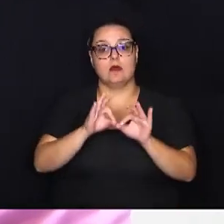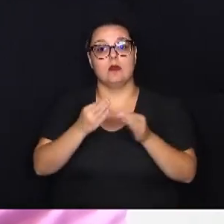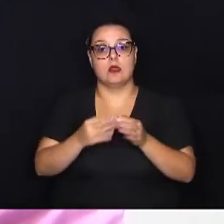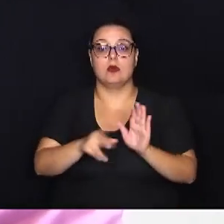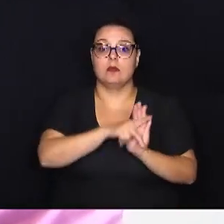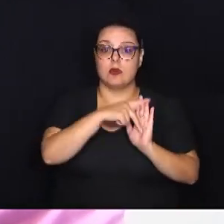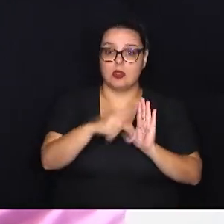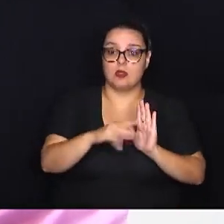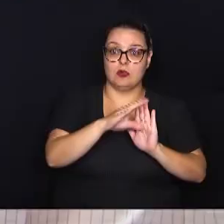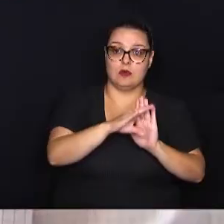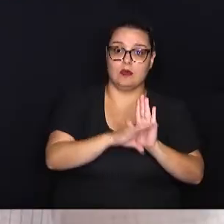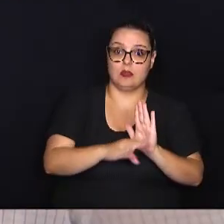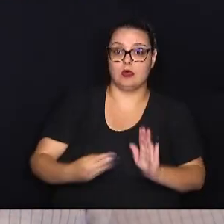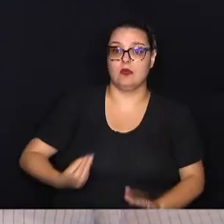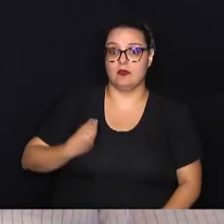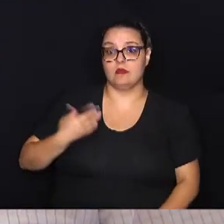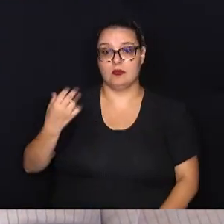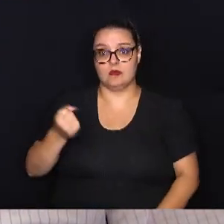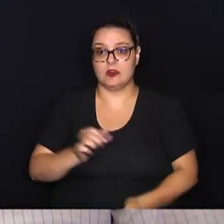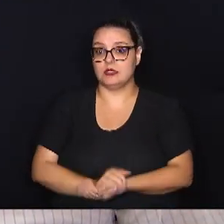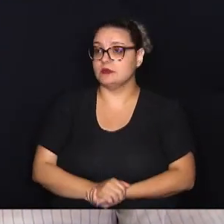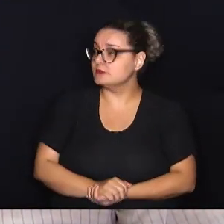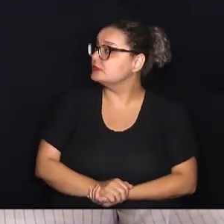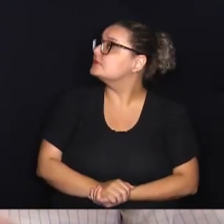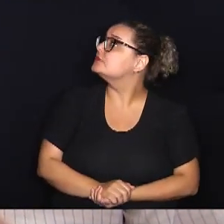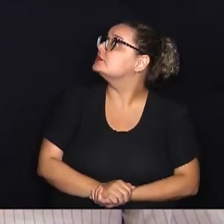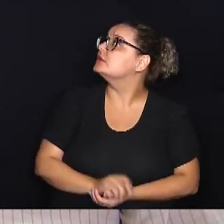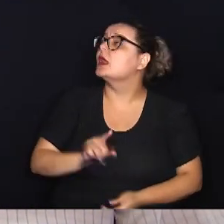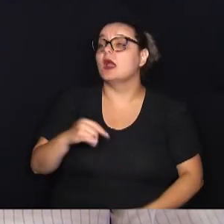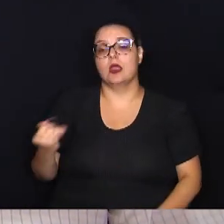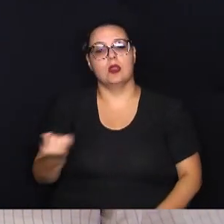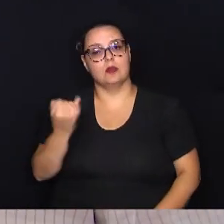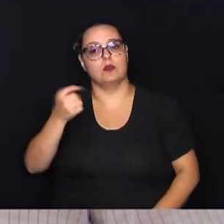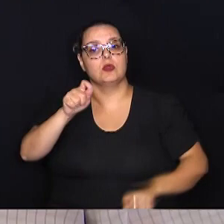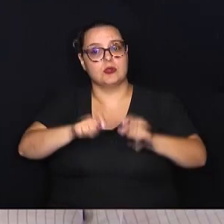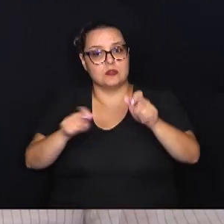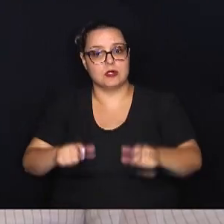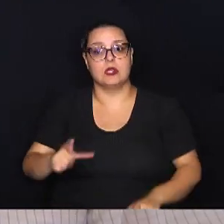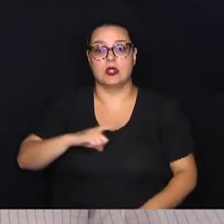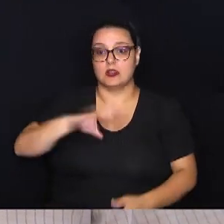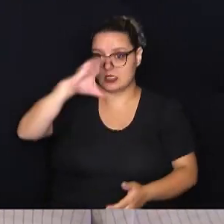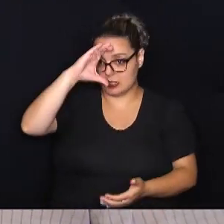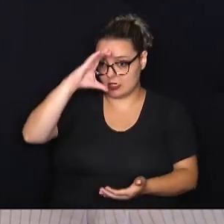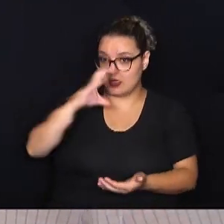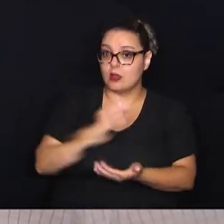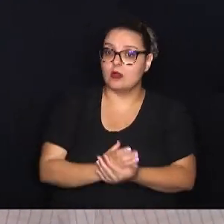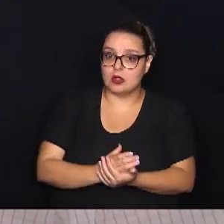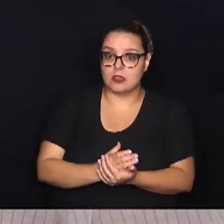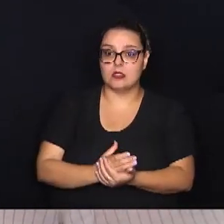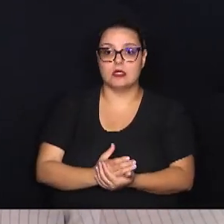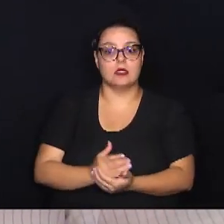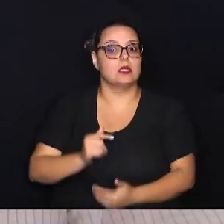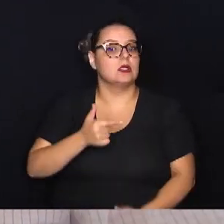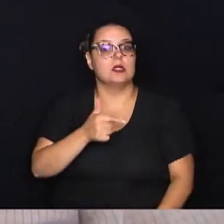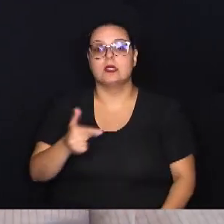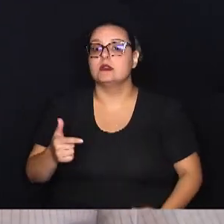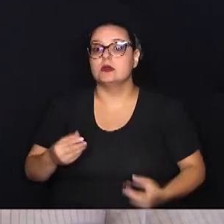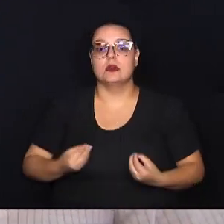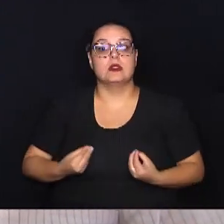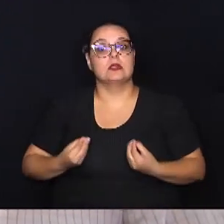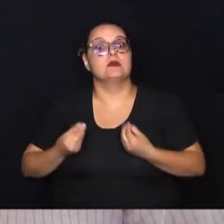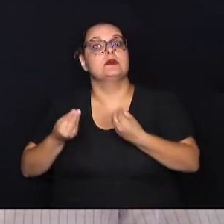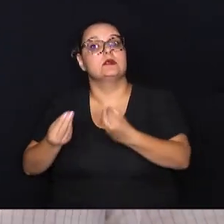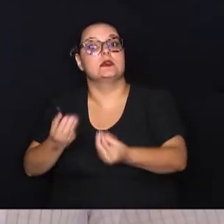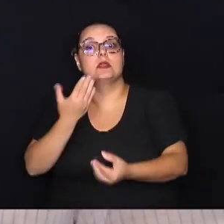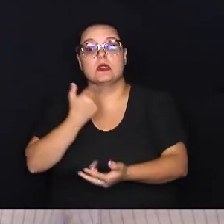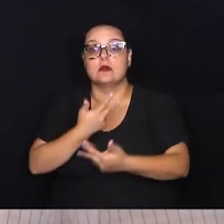do programa Viva Leite. Então é importante as pessoas terem a confiança de que não há entrega de